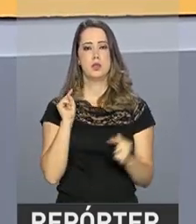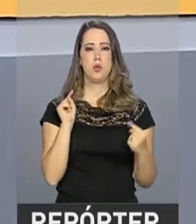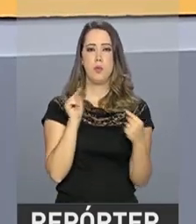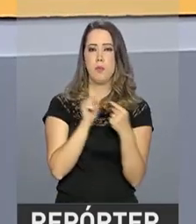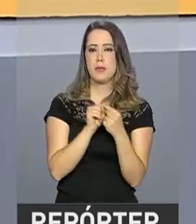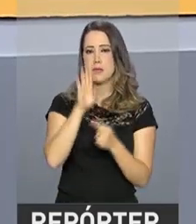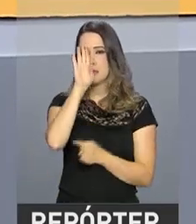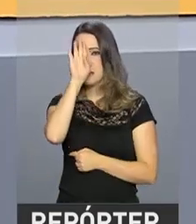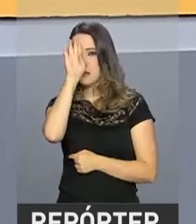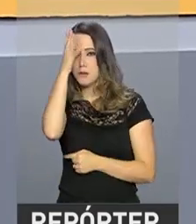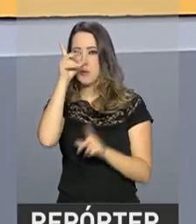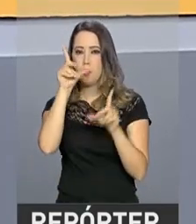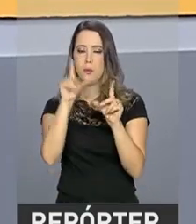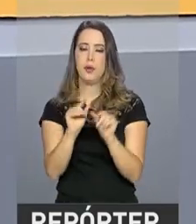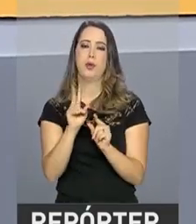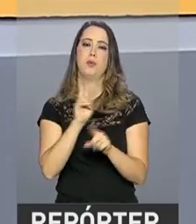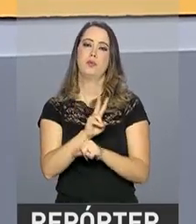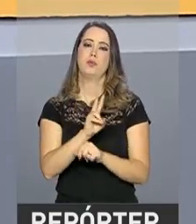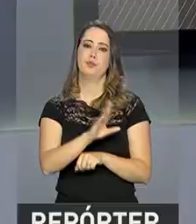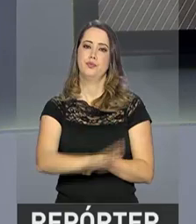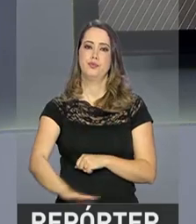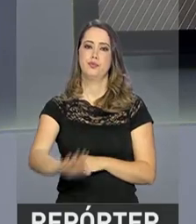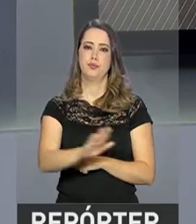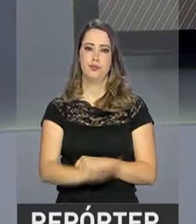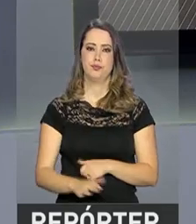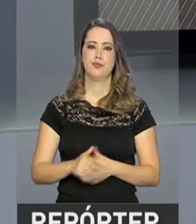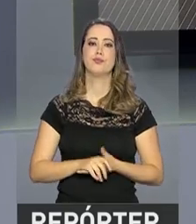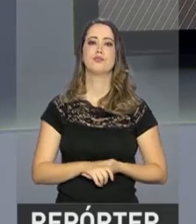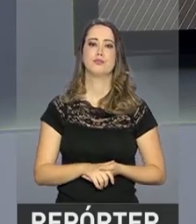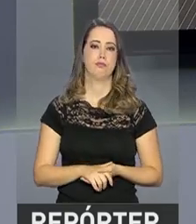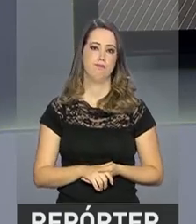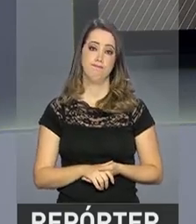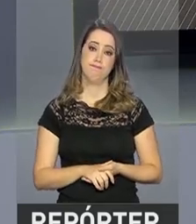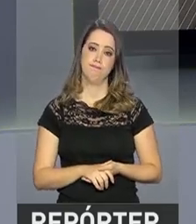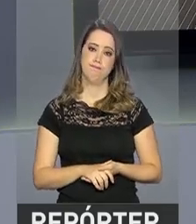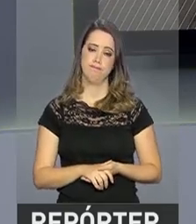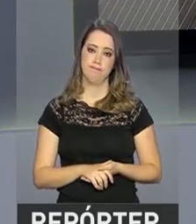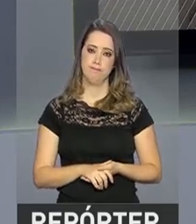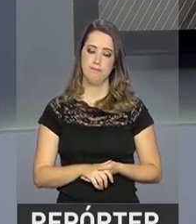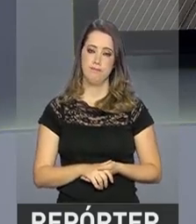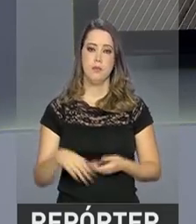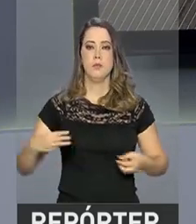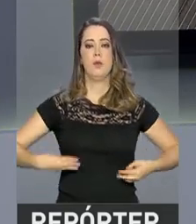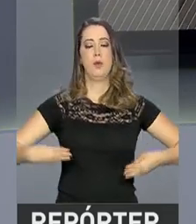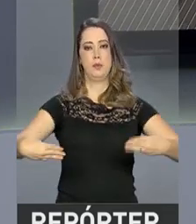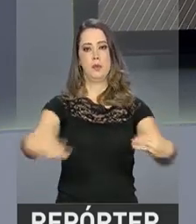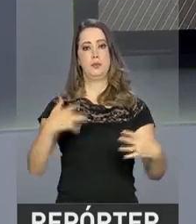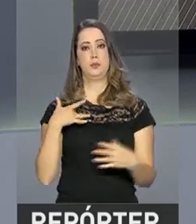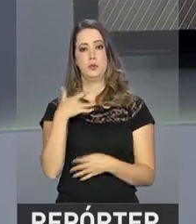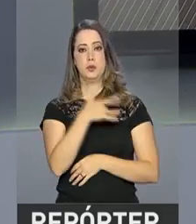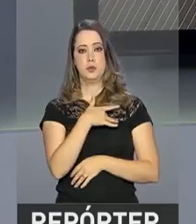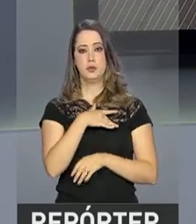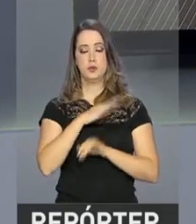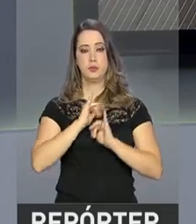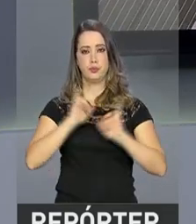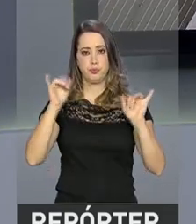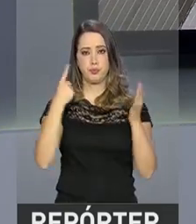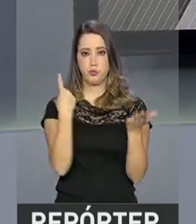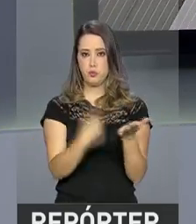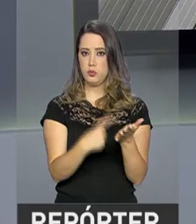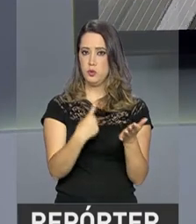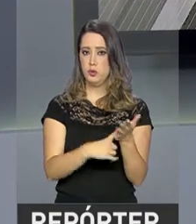que registra a menor cobertura vacinal eo ministro da saúde gilberto occhi confirmou nesta quinta-feira